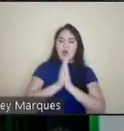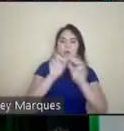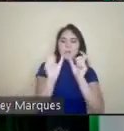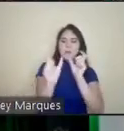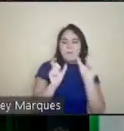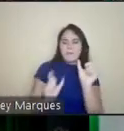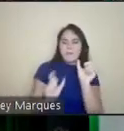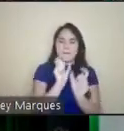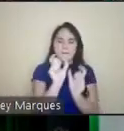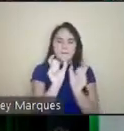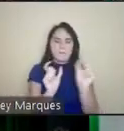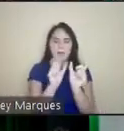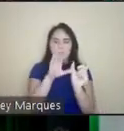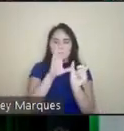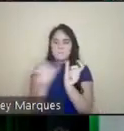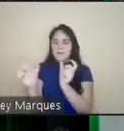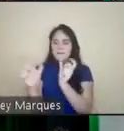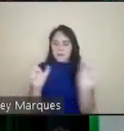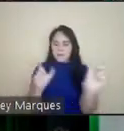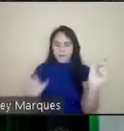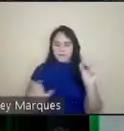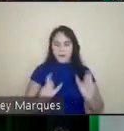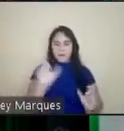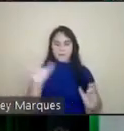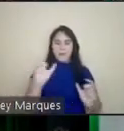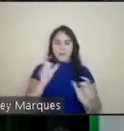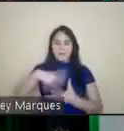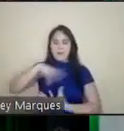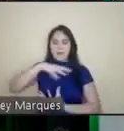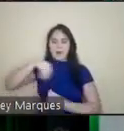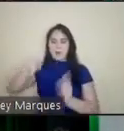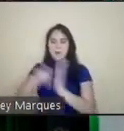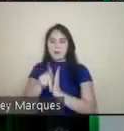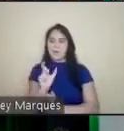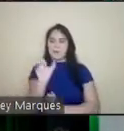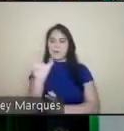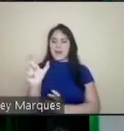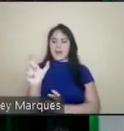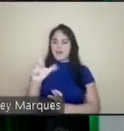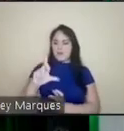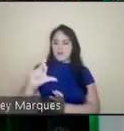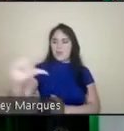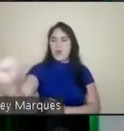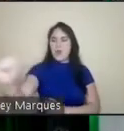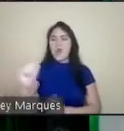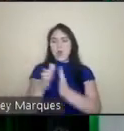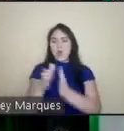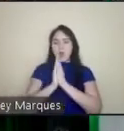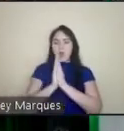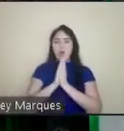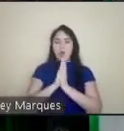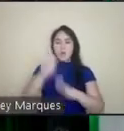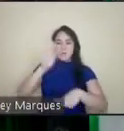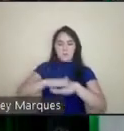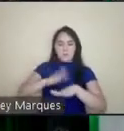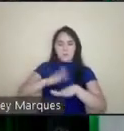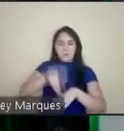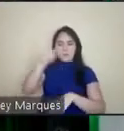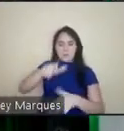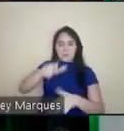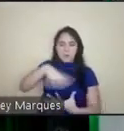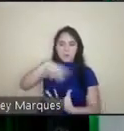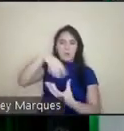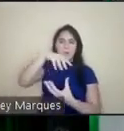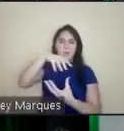palavra que se parta em várias. Para a alma da palavra que se foi, eu rogo ao poeta que se ajoelhe